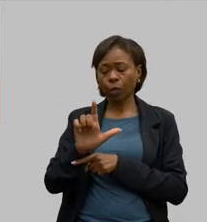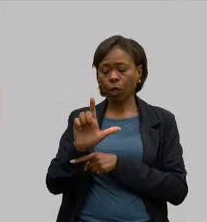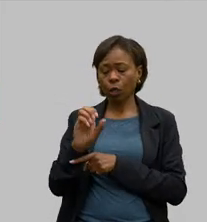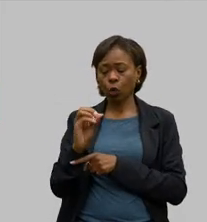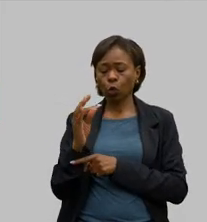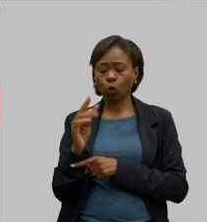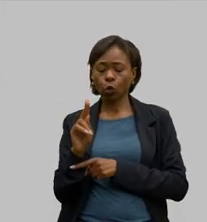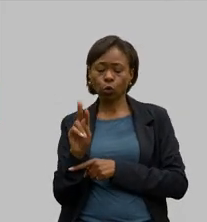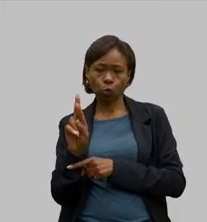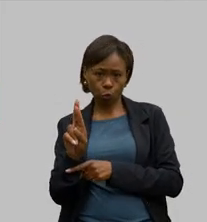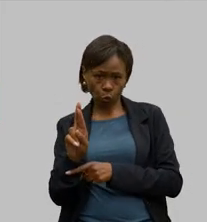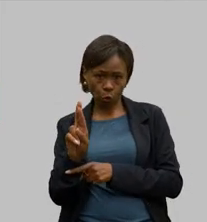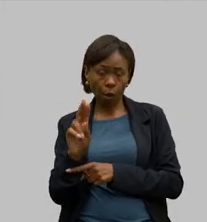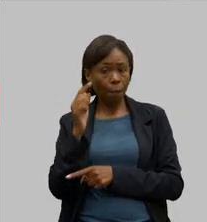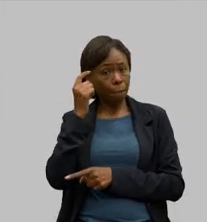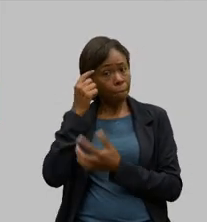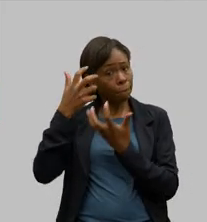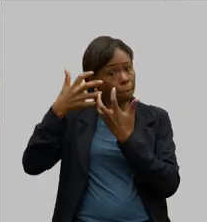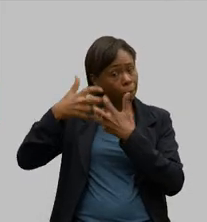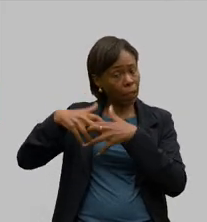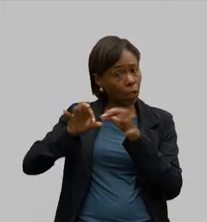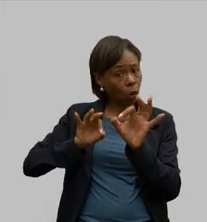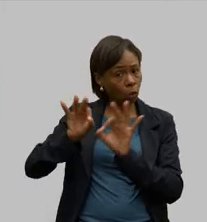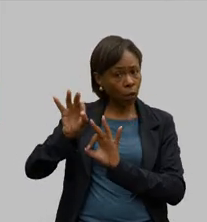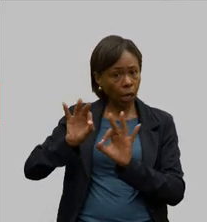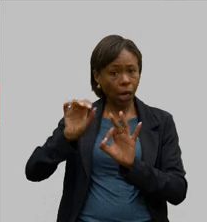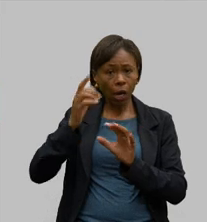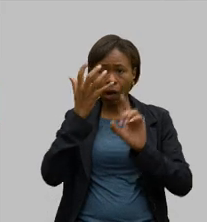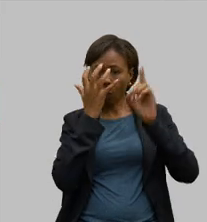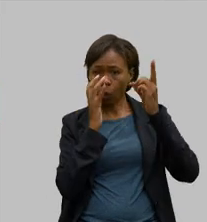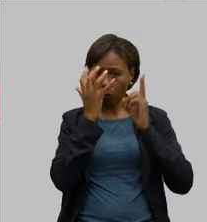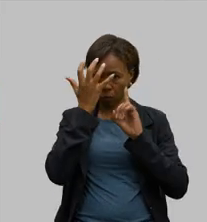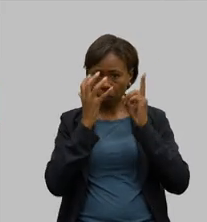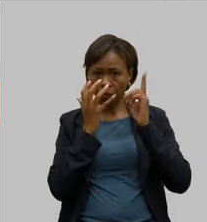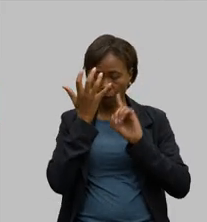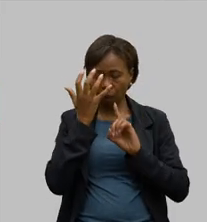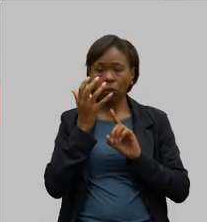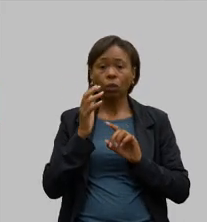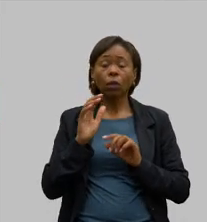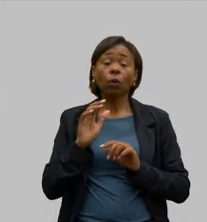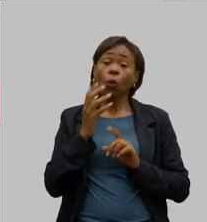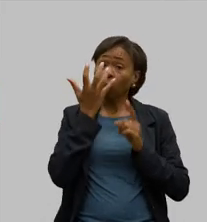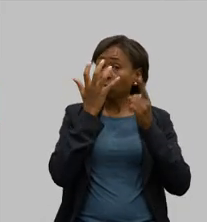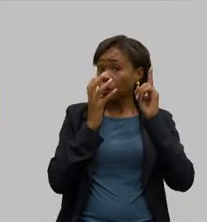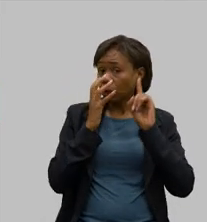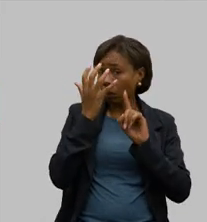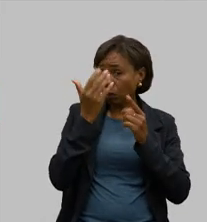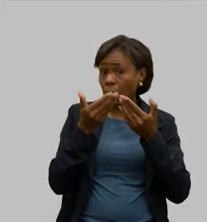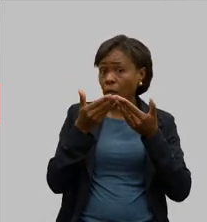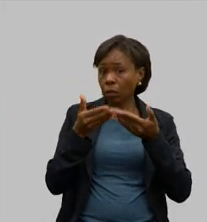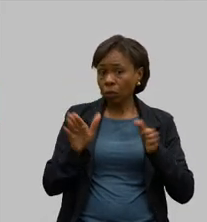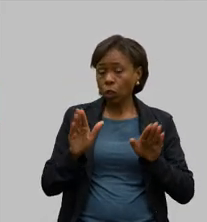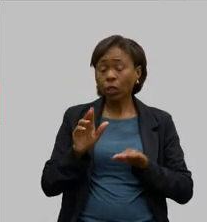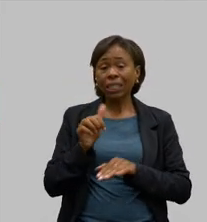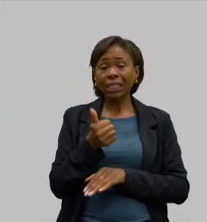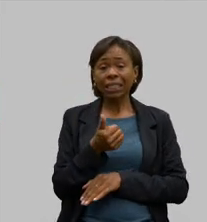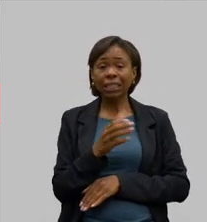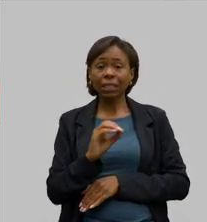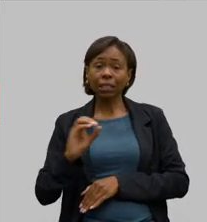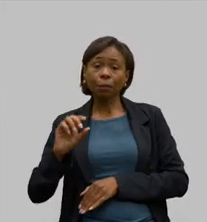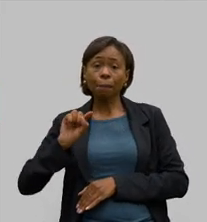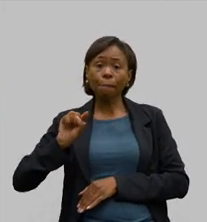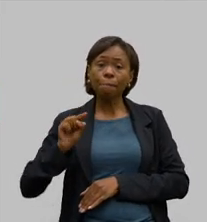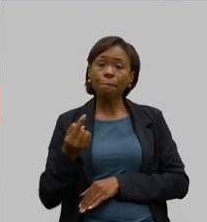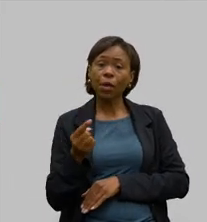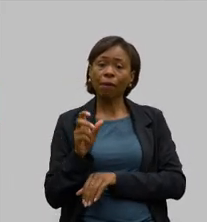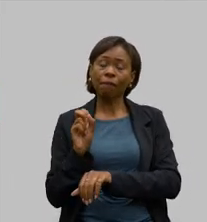eh então Eh o carnaval ele eh abre aí eh 100.000 novas vagas temporadas de trabalho